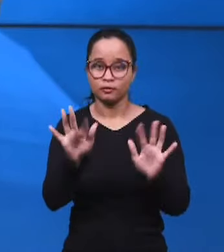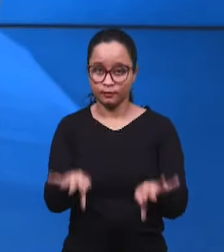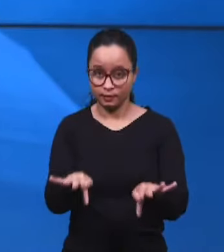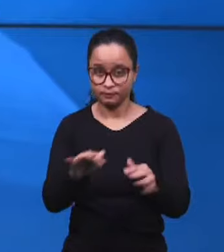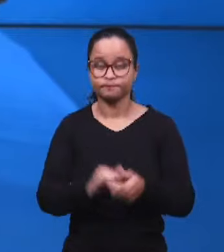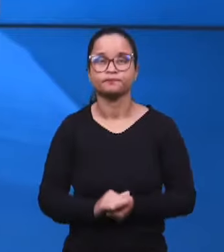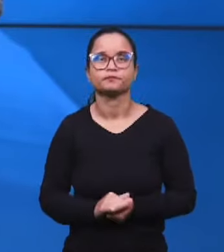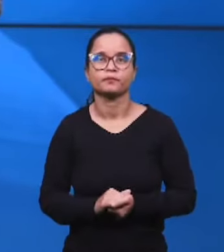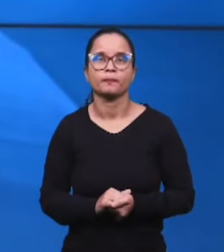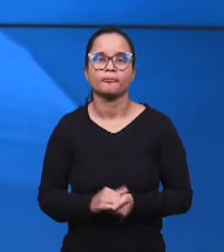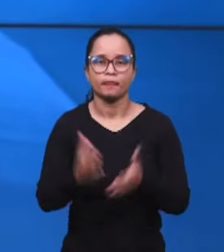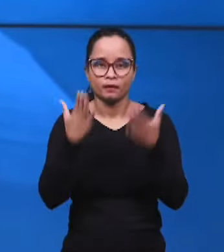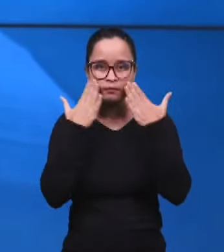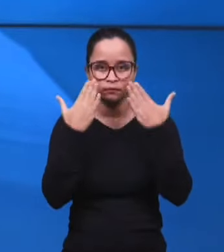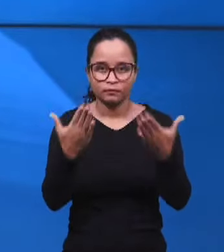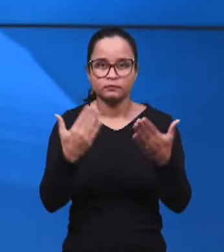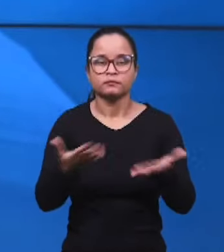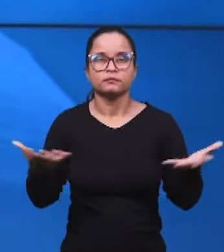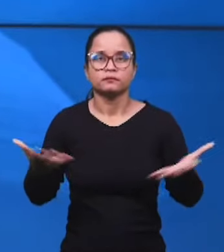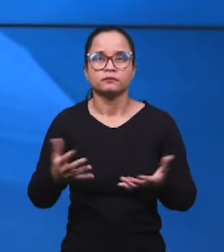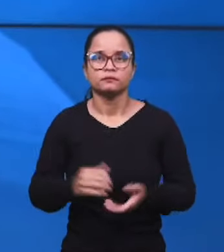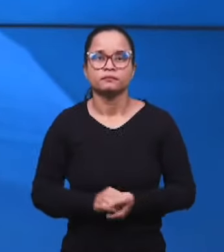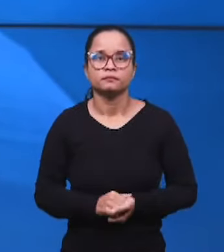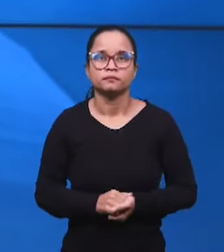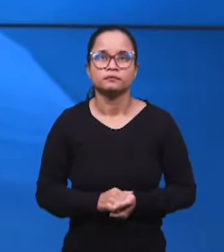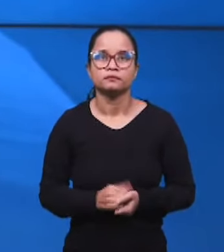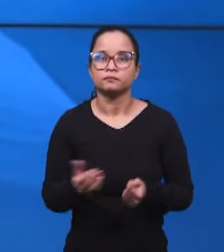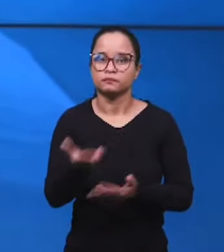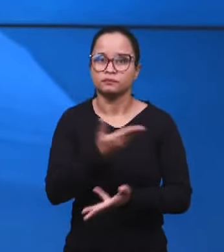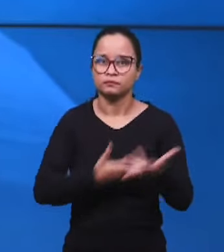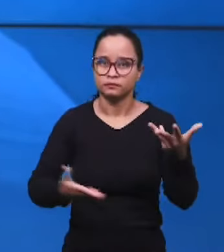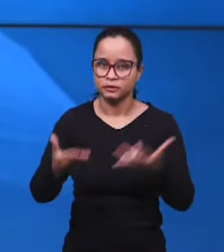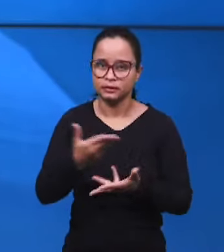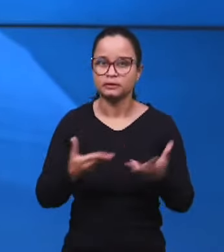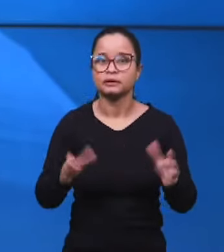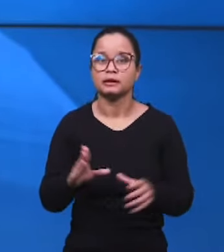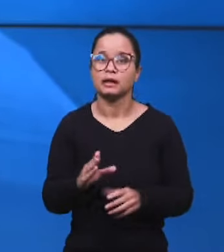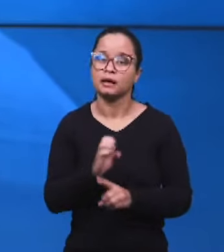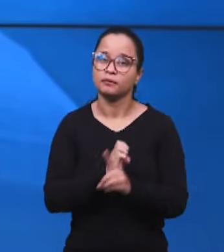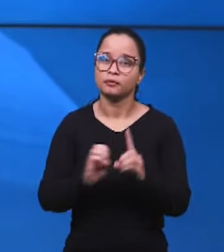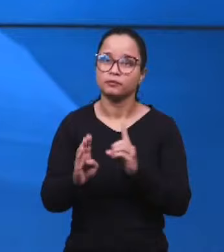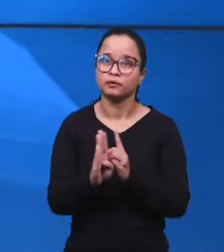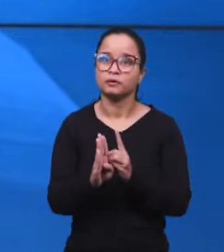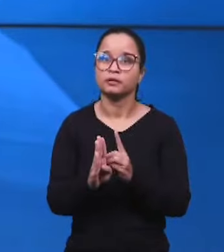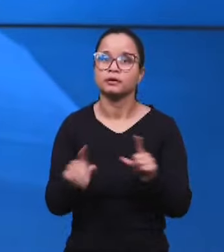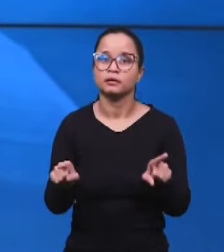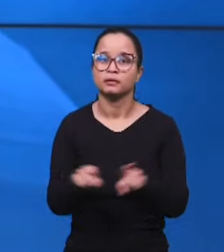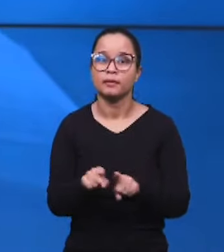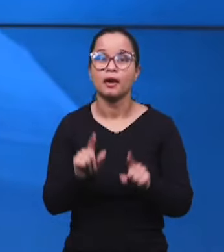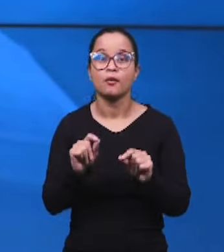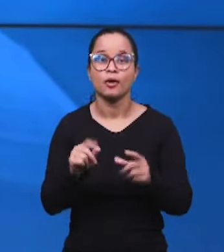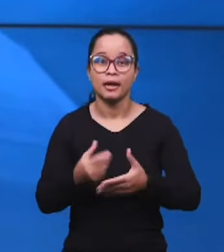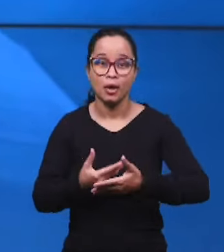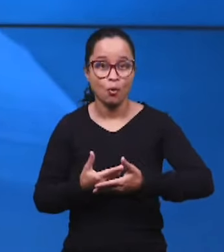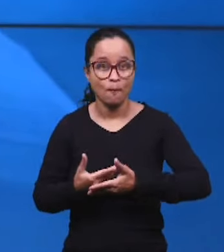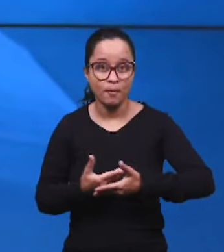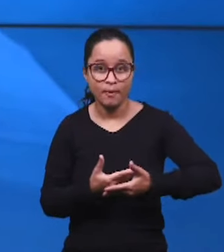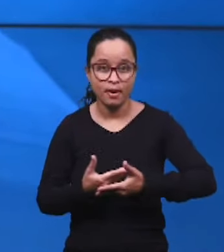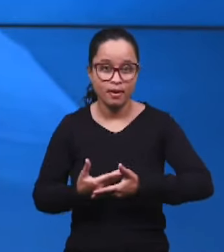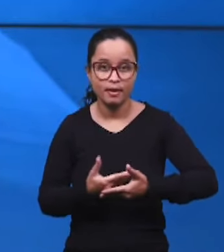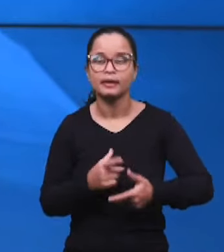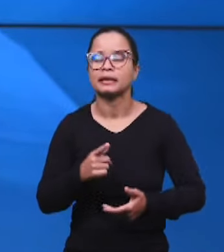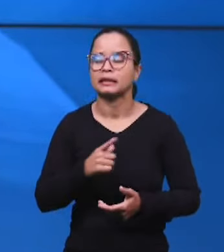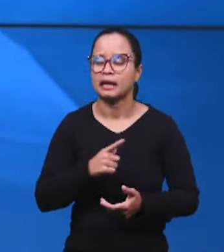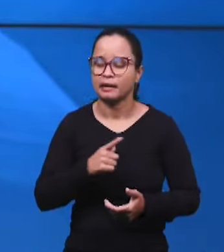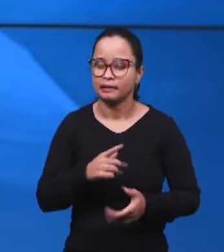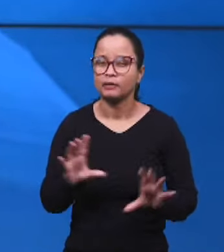da nossa apresentação aqui, das participações da Escola Bíblica, e a participação dos nossos bebês. Nós temos também uma classe